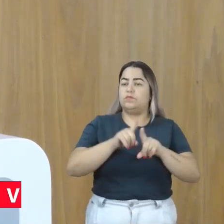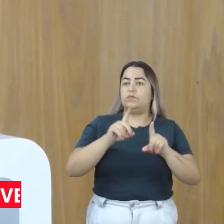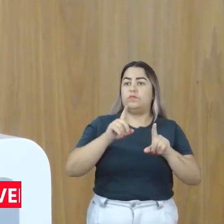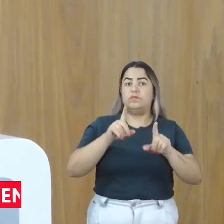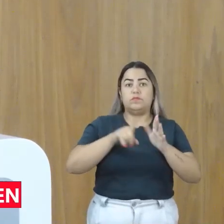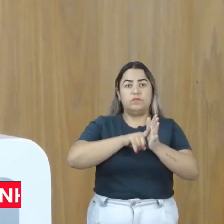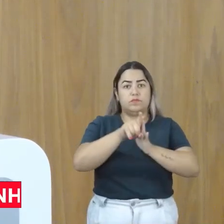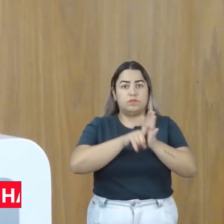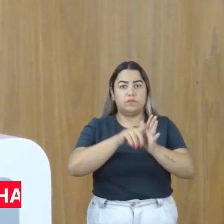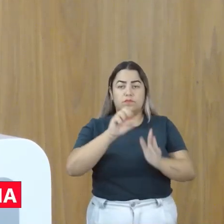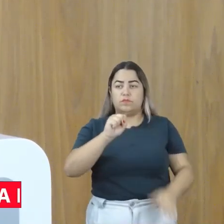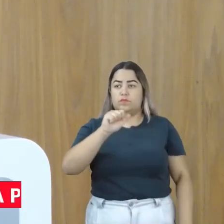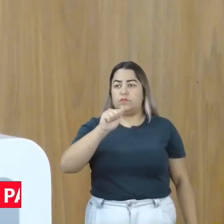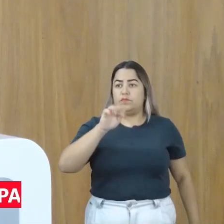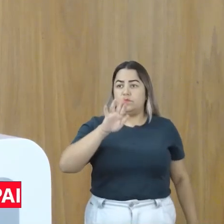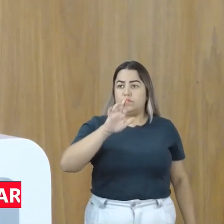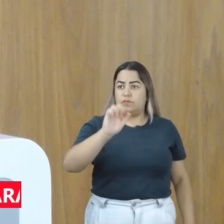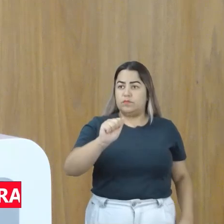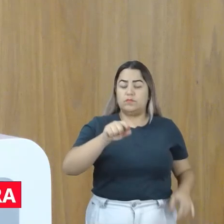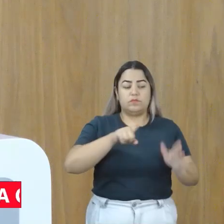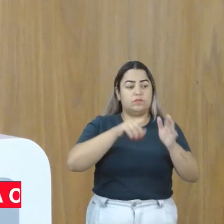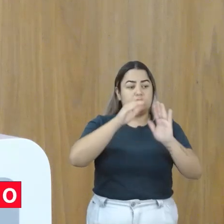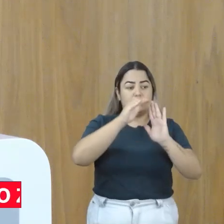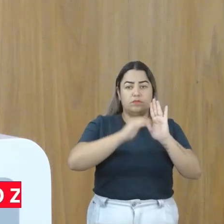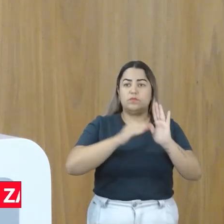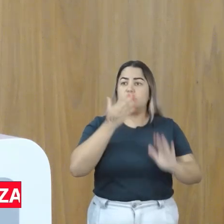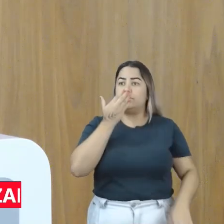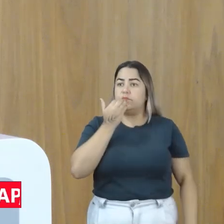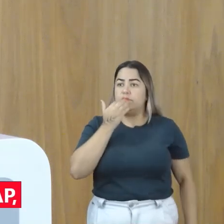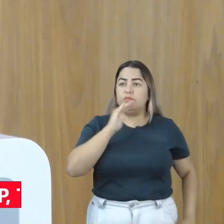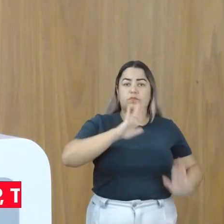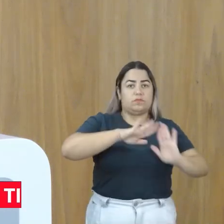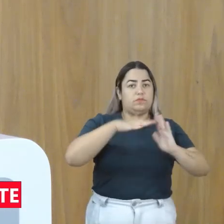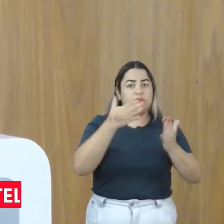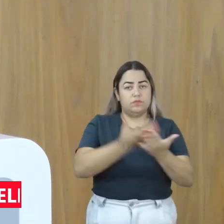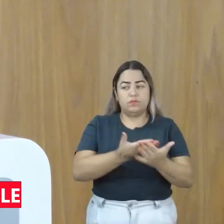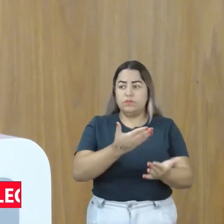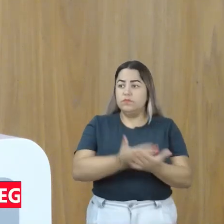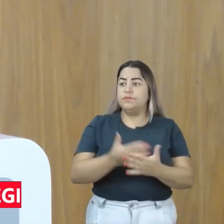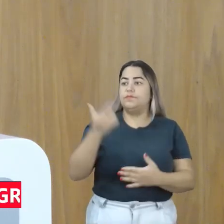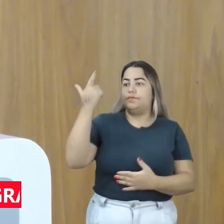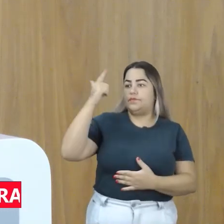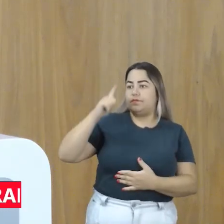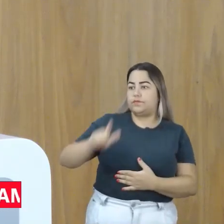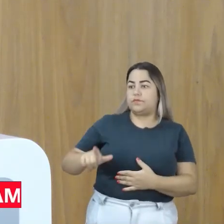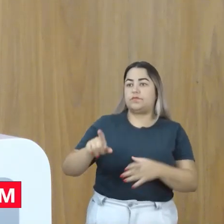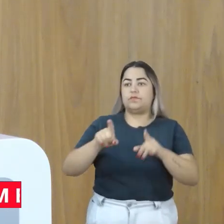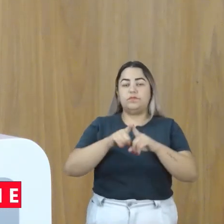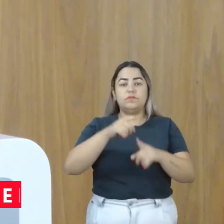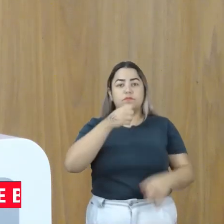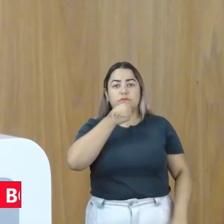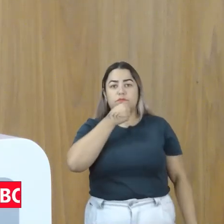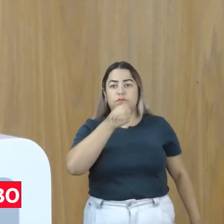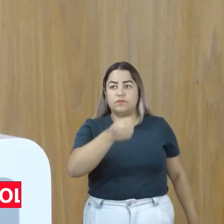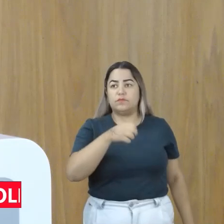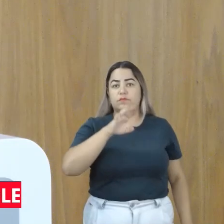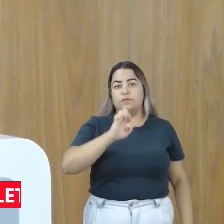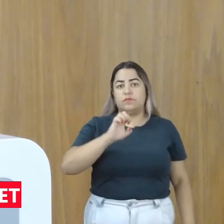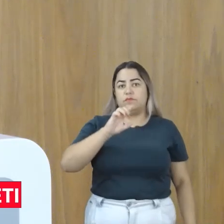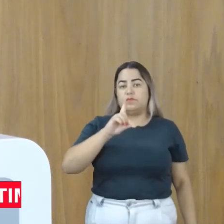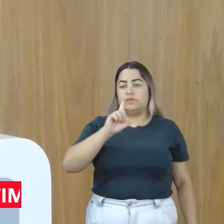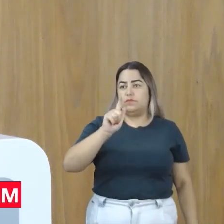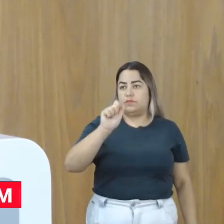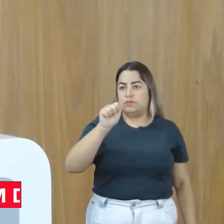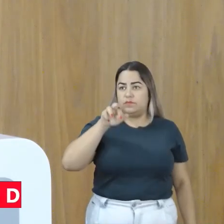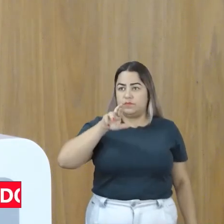Safra para a Agricultura Familiar e o Programa Nacional de Alimentação Escolar. Outra reapresentação é a entrevista com o Edgar Preto, presidente